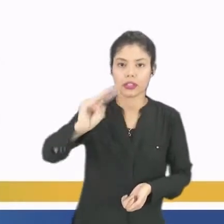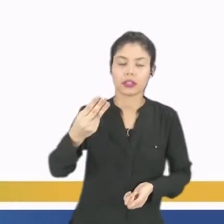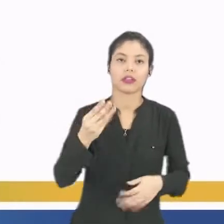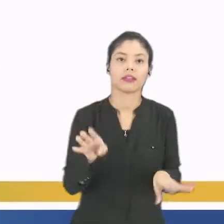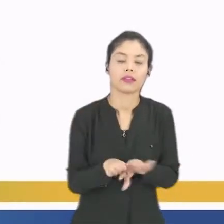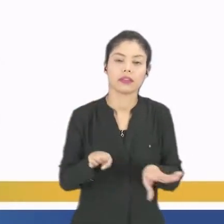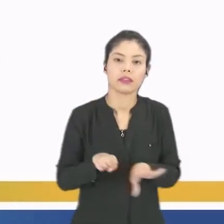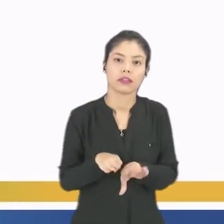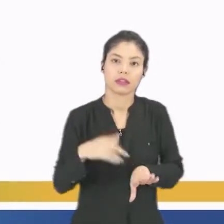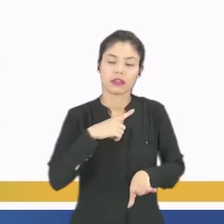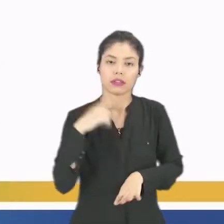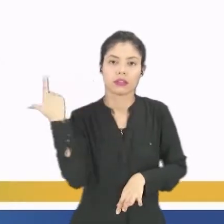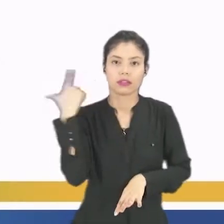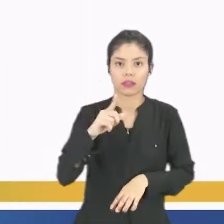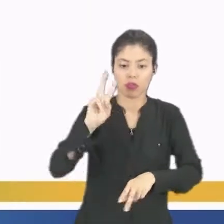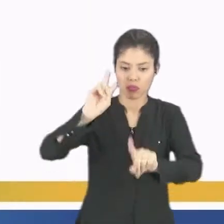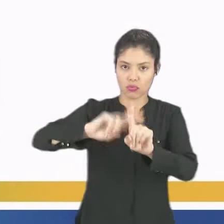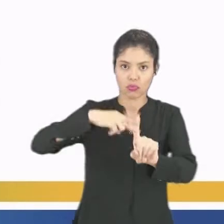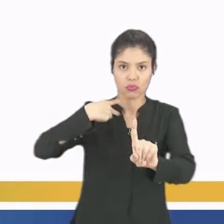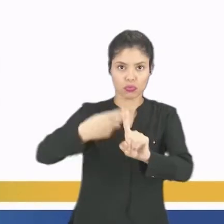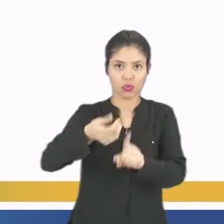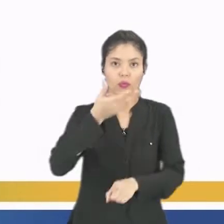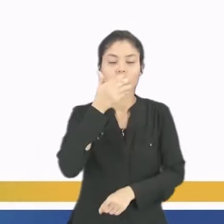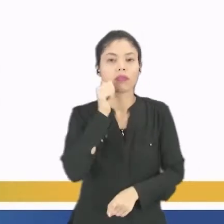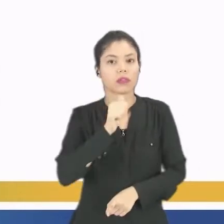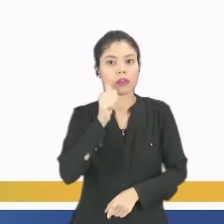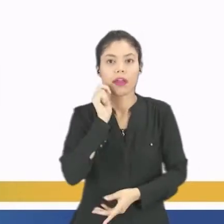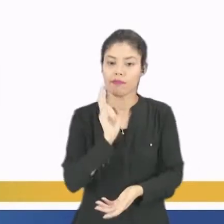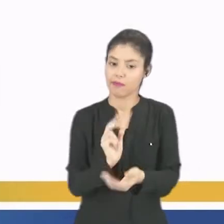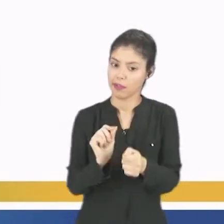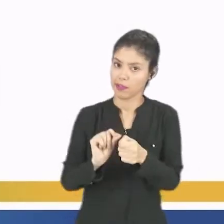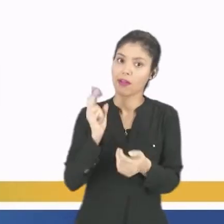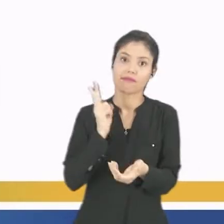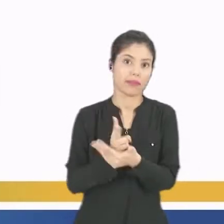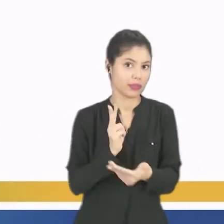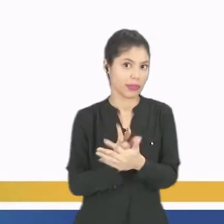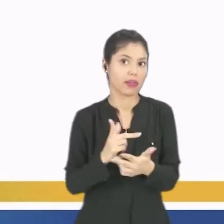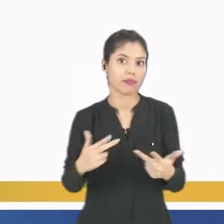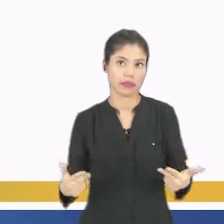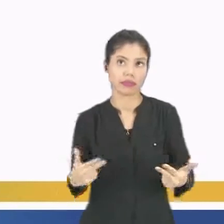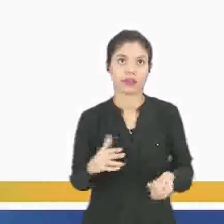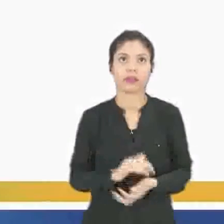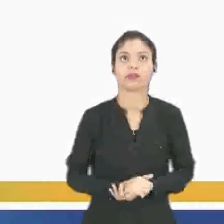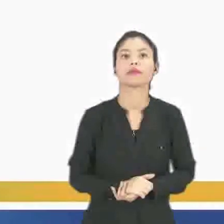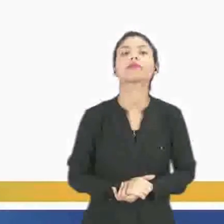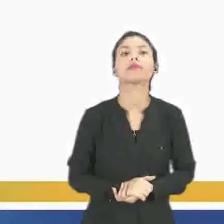aí praticamente os homens ganhando o dobro das mulheres fazendo as mesmas funções.